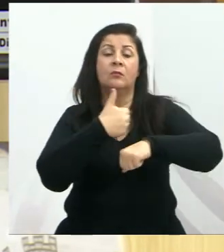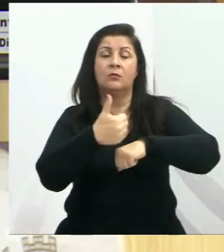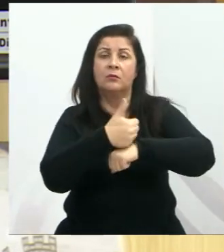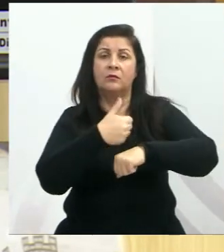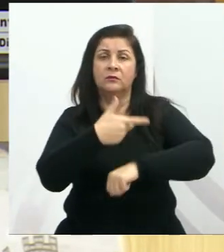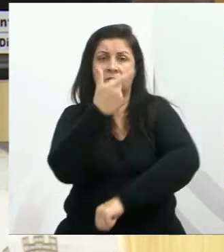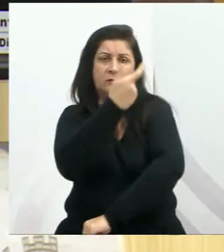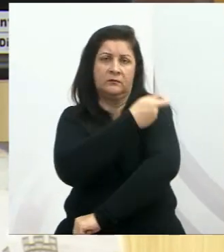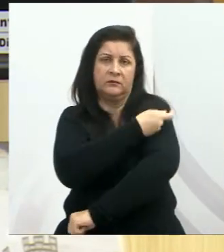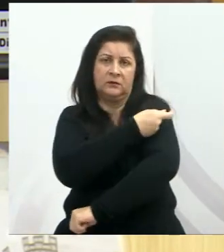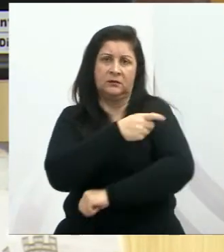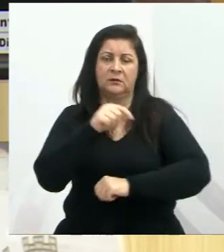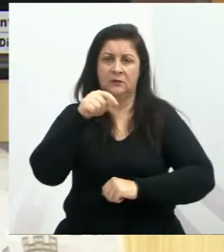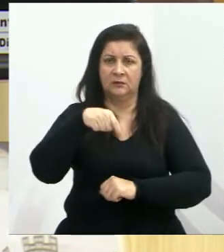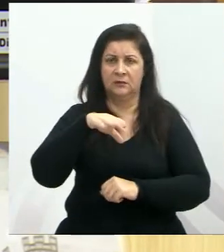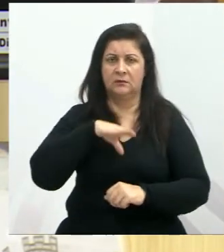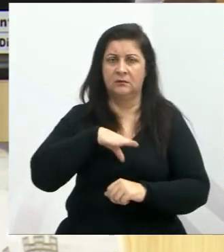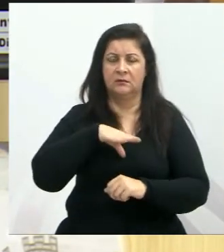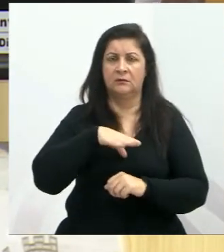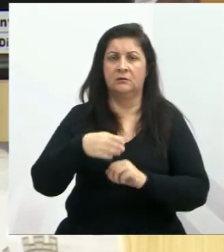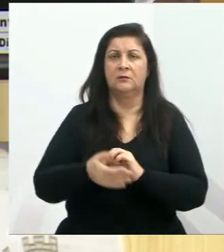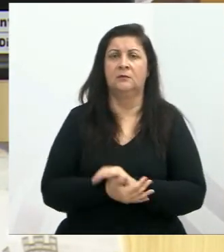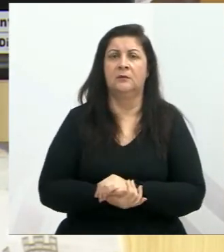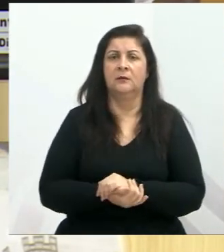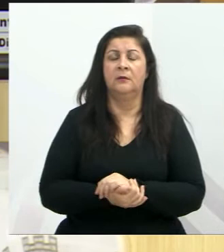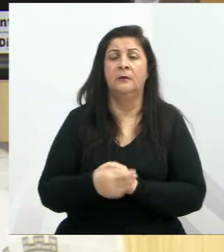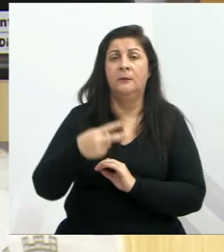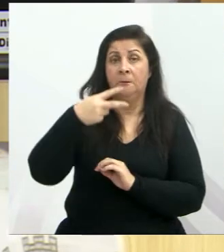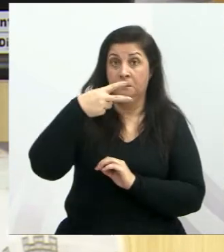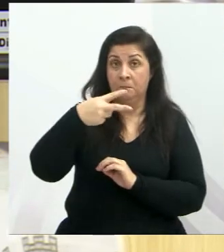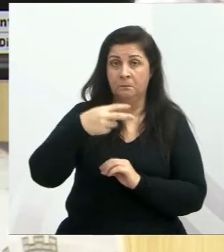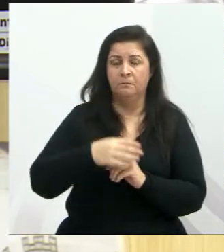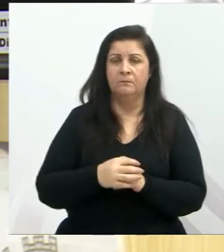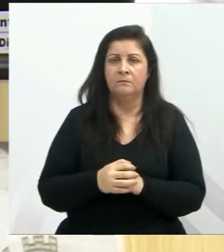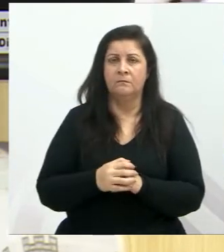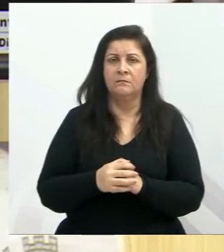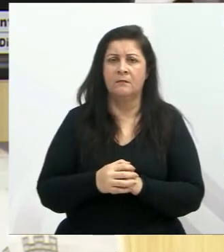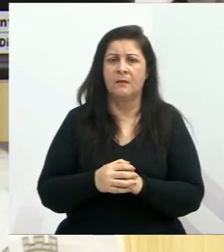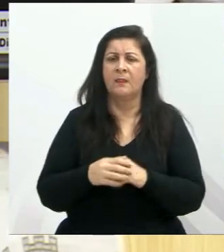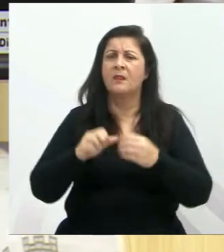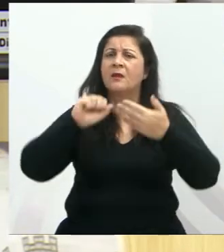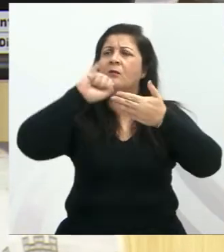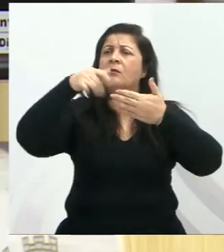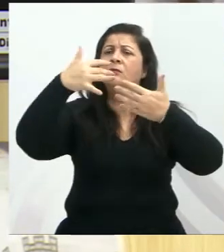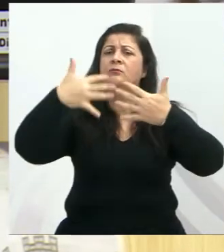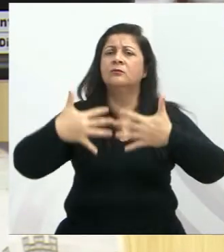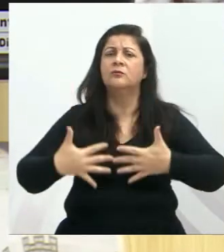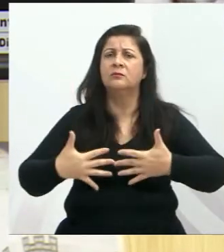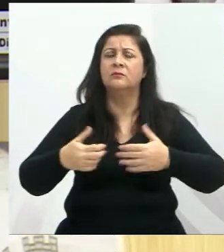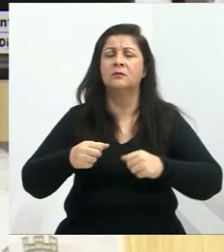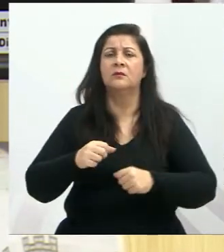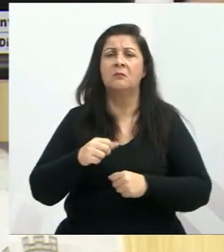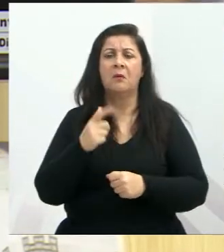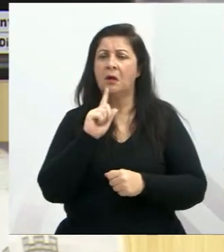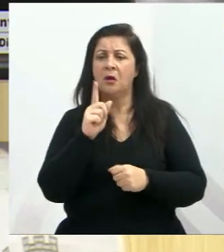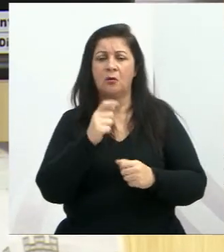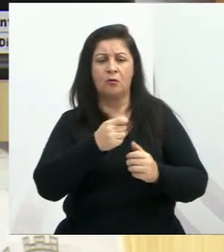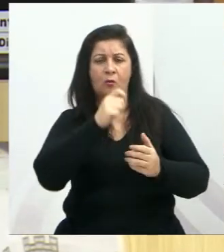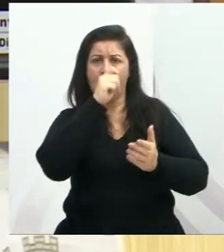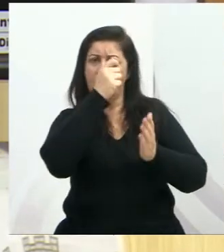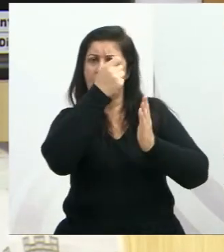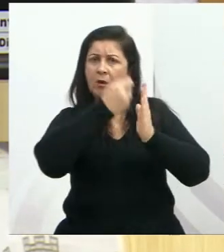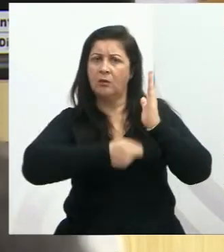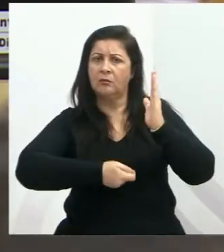o Covid-19 em nosso município? 2. Qual é a justificativa para não autorizar todos os